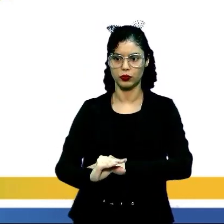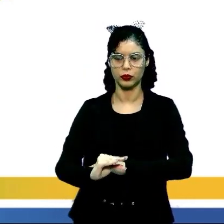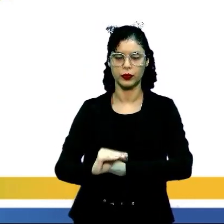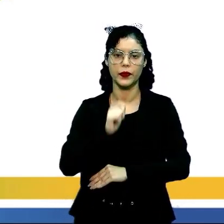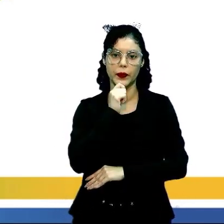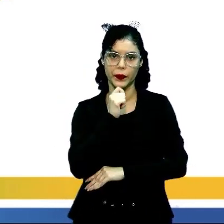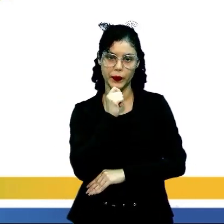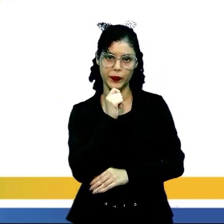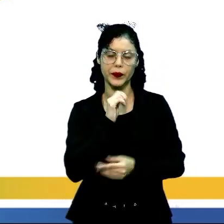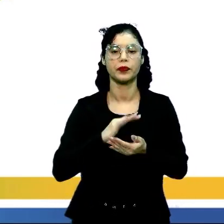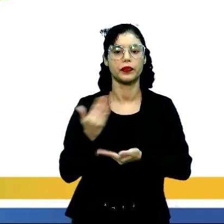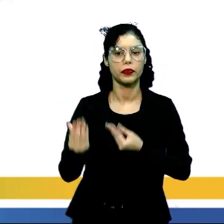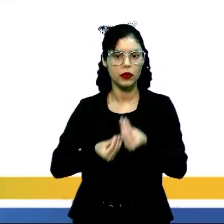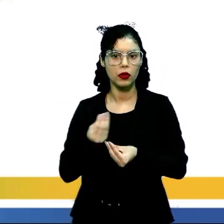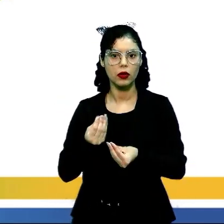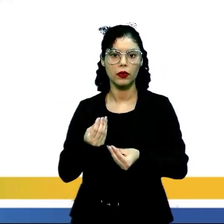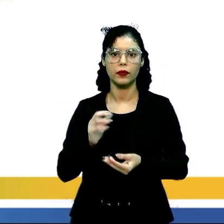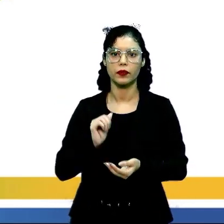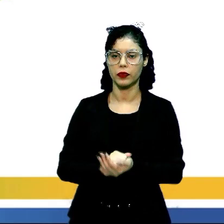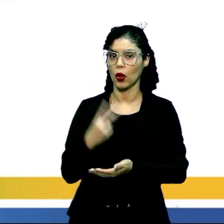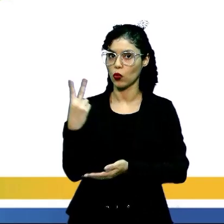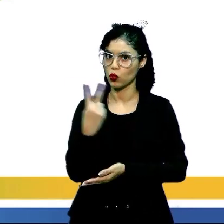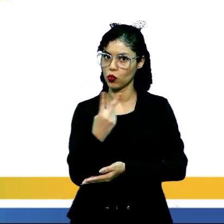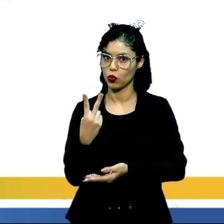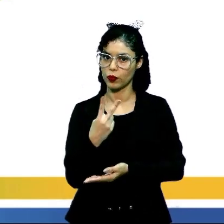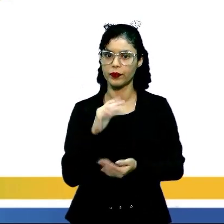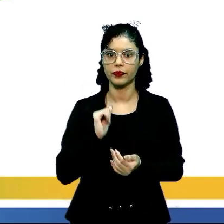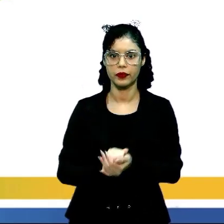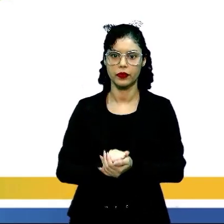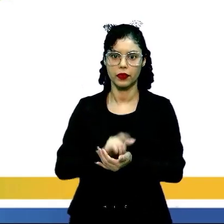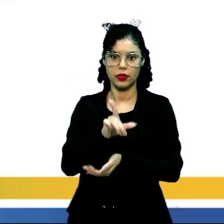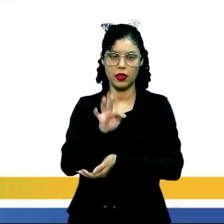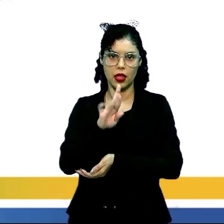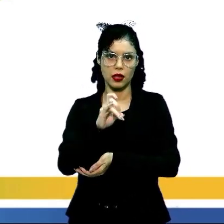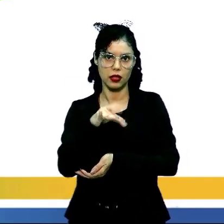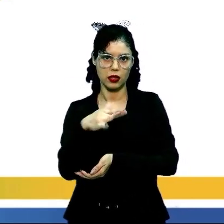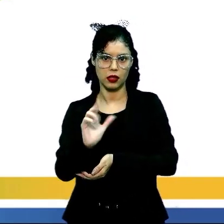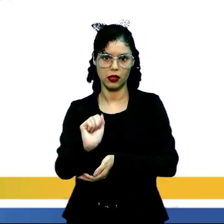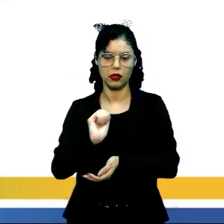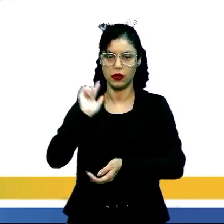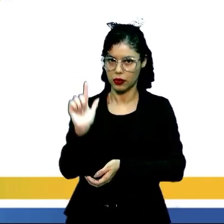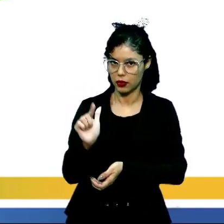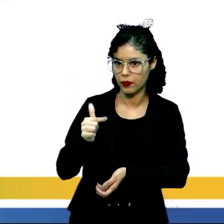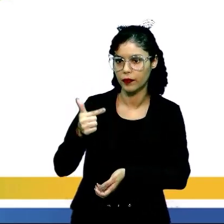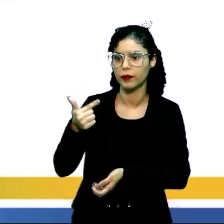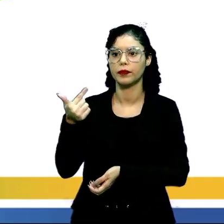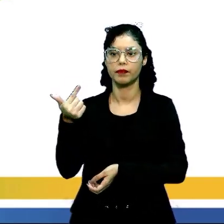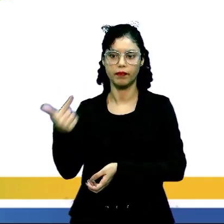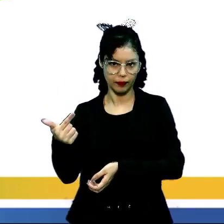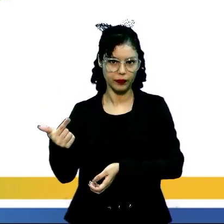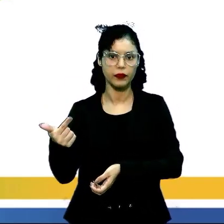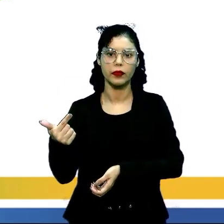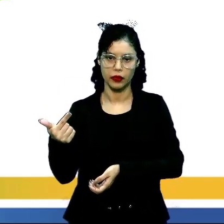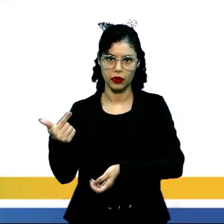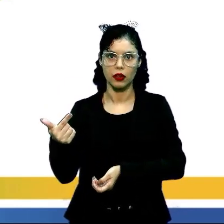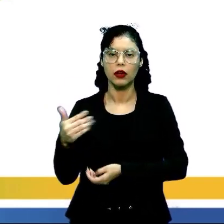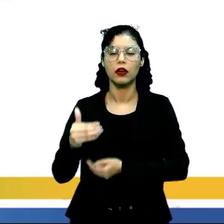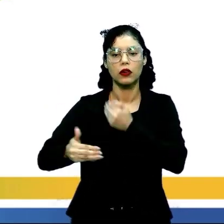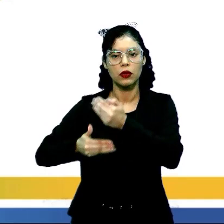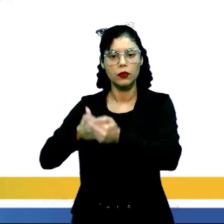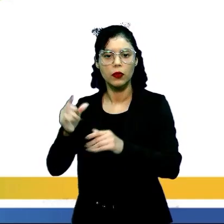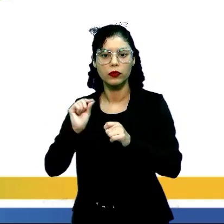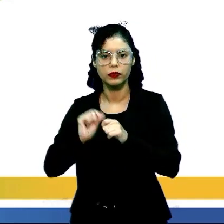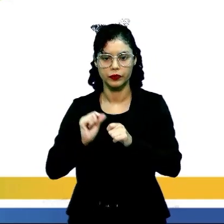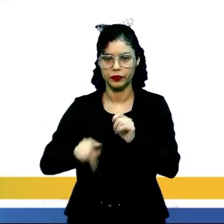É tanto que o segundo tanque, ele é um tanque de decantação. Então, após a coagulação, após a formação dos